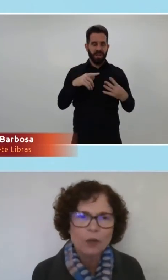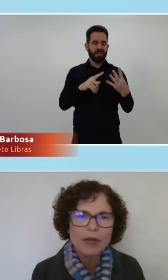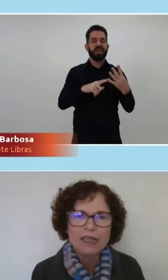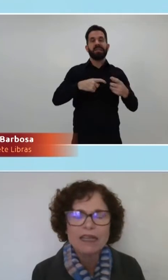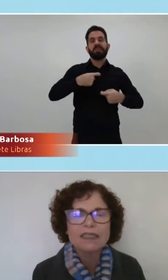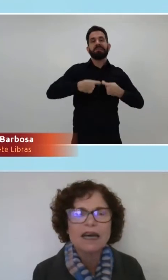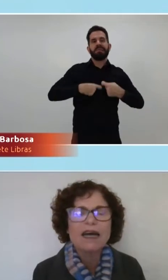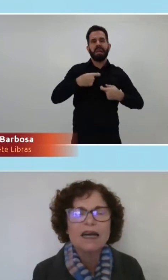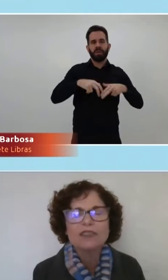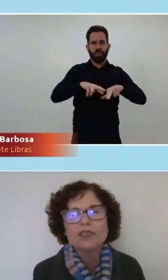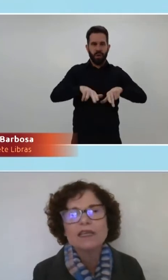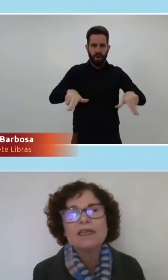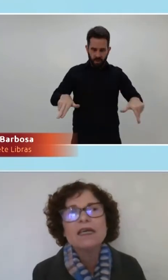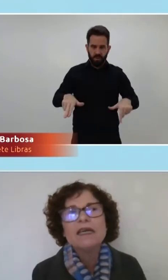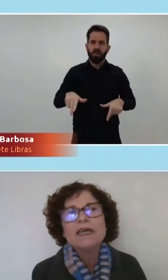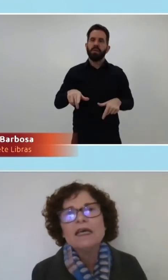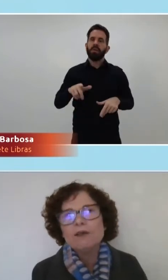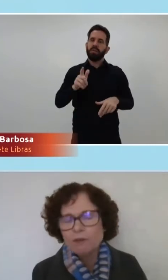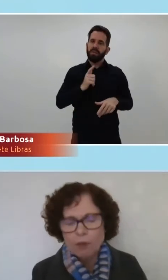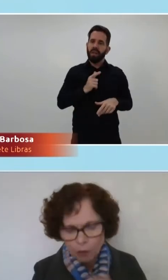violências, como a letalidade, né?